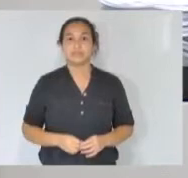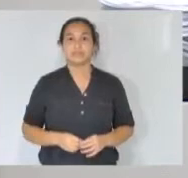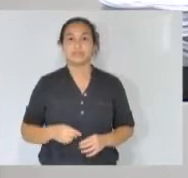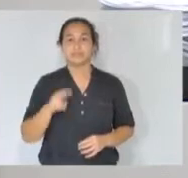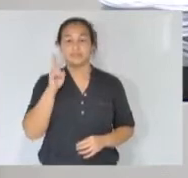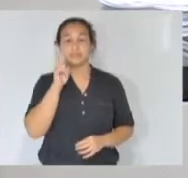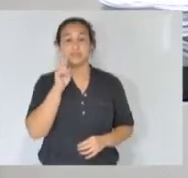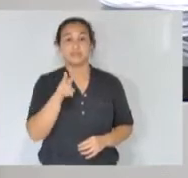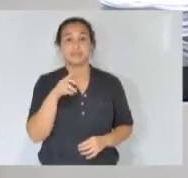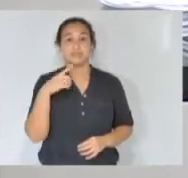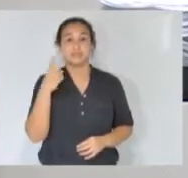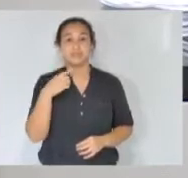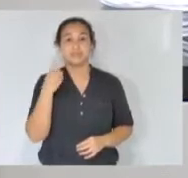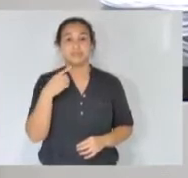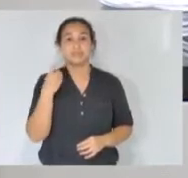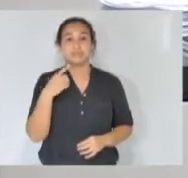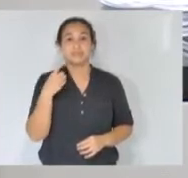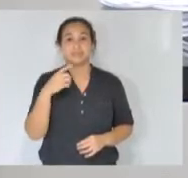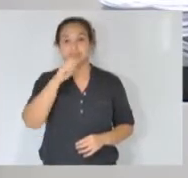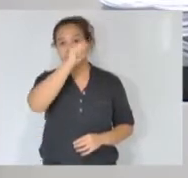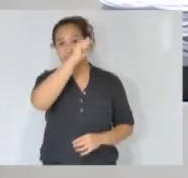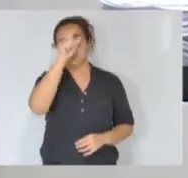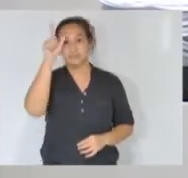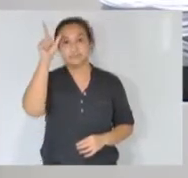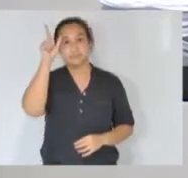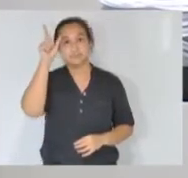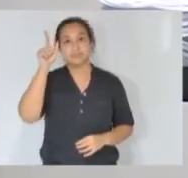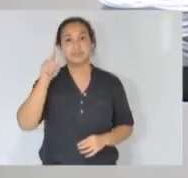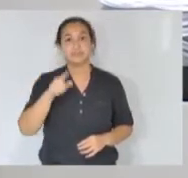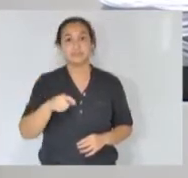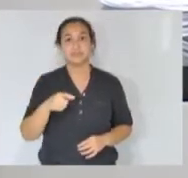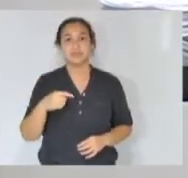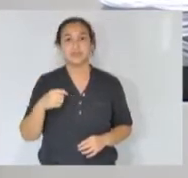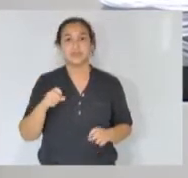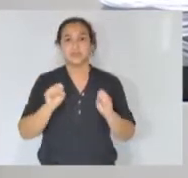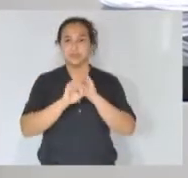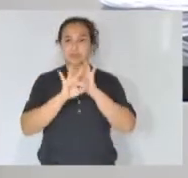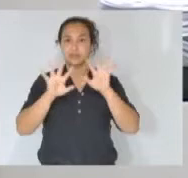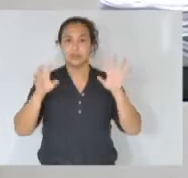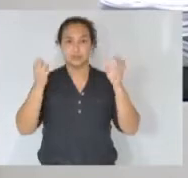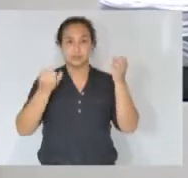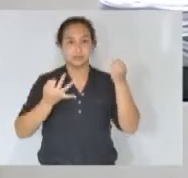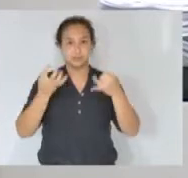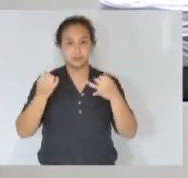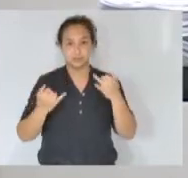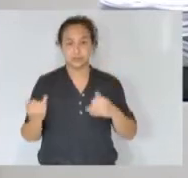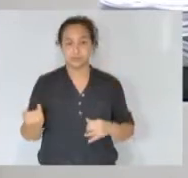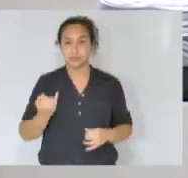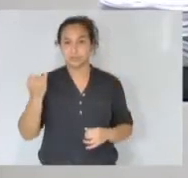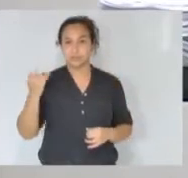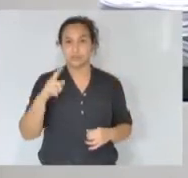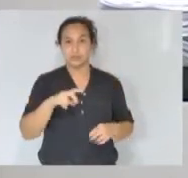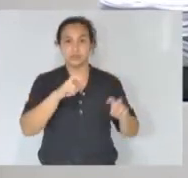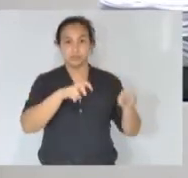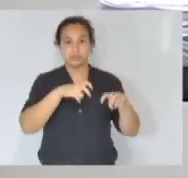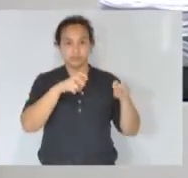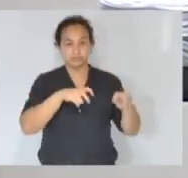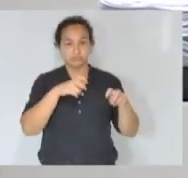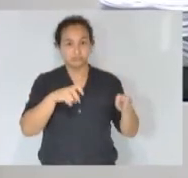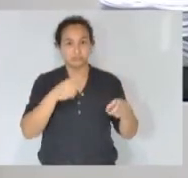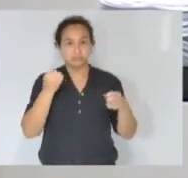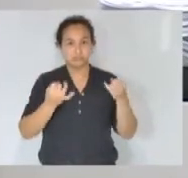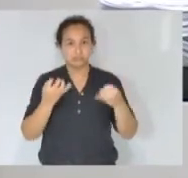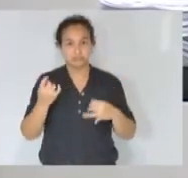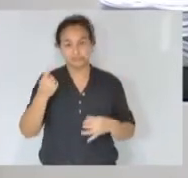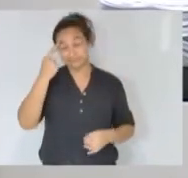o deputado Altair, que é um deputado muito coerente nas suas ideias, falando sobre a agricultura. E